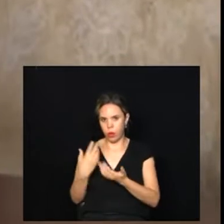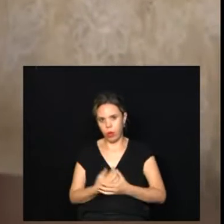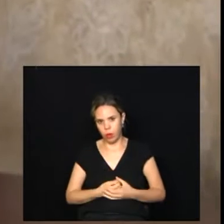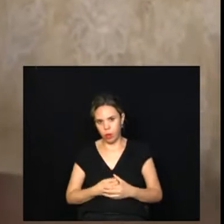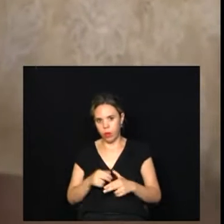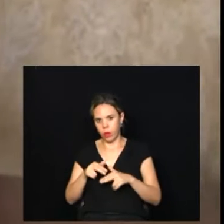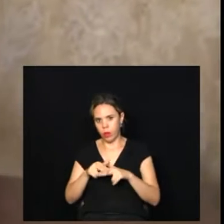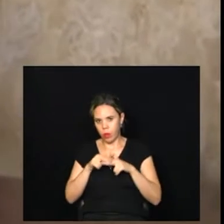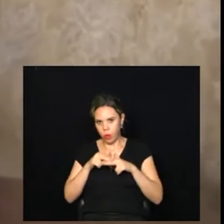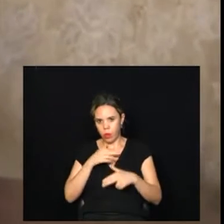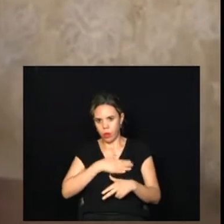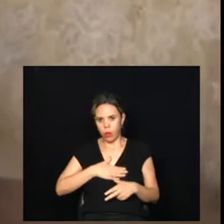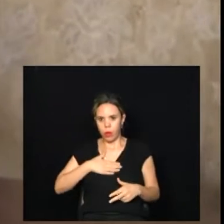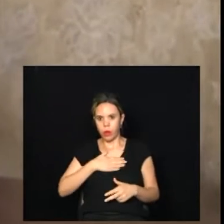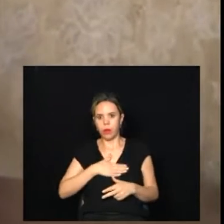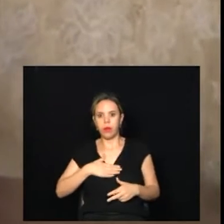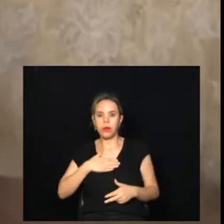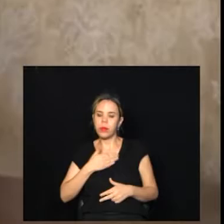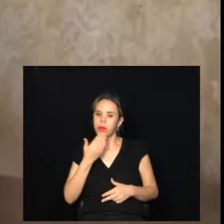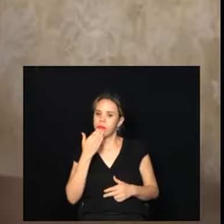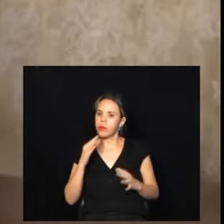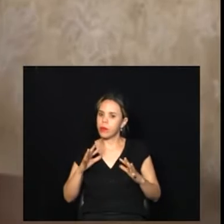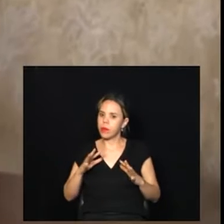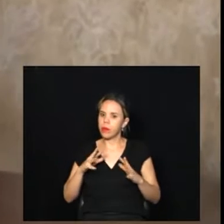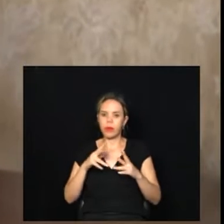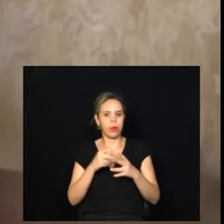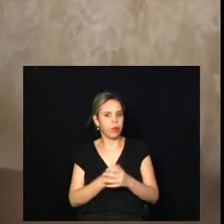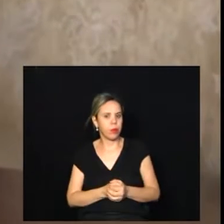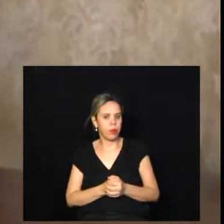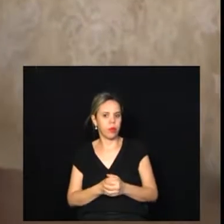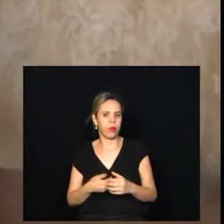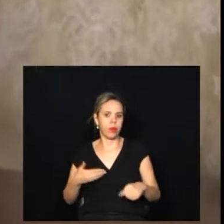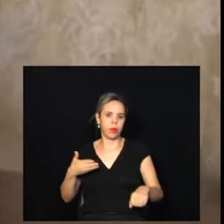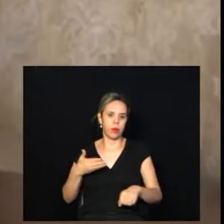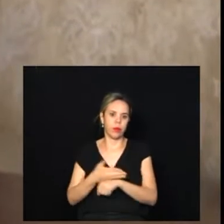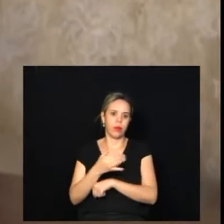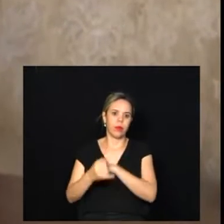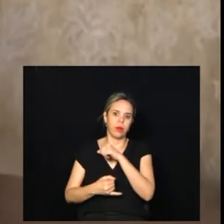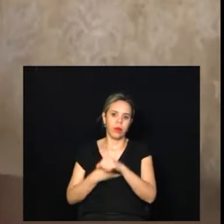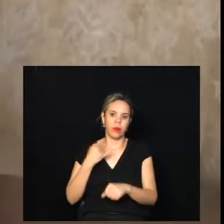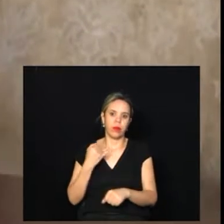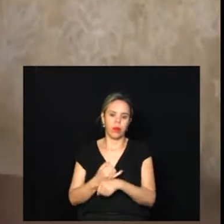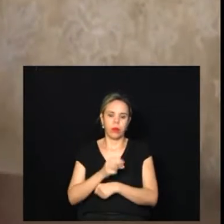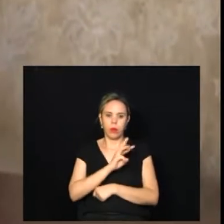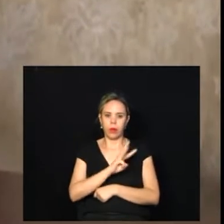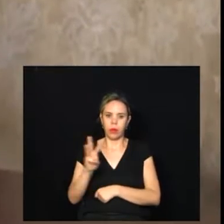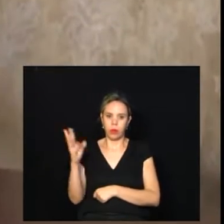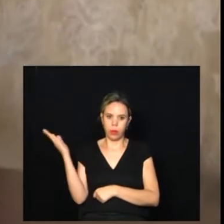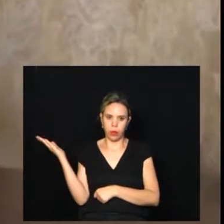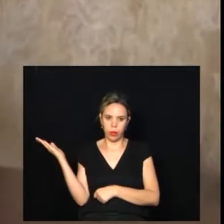Por isso, gostaria de pedir a todos que acessassem nosso site